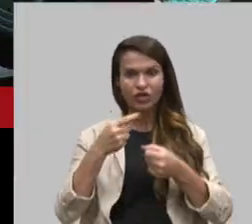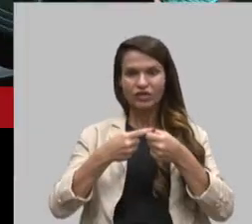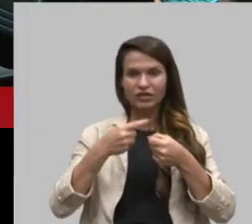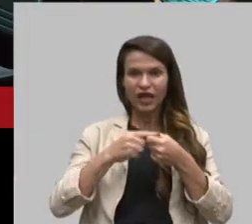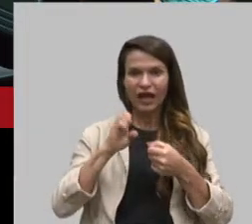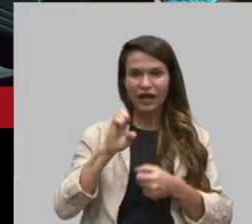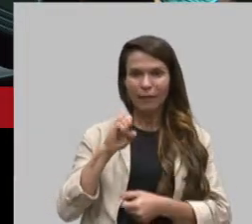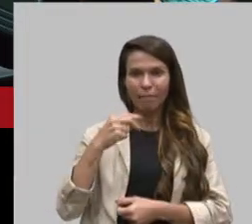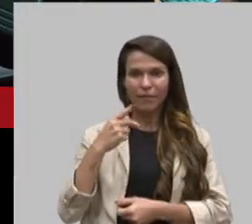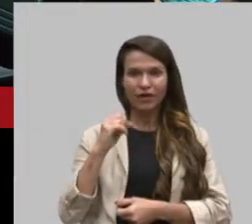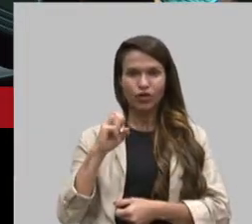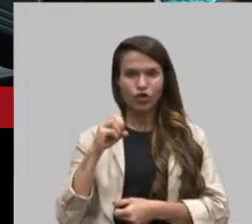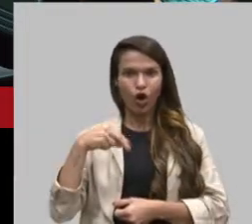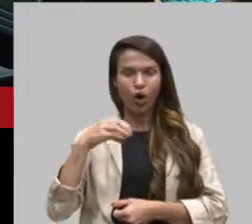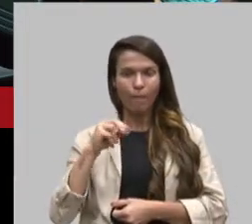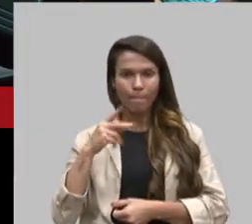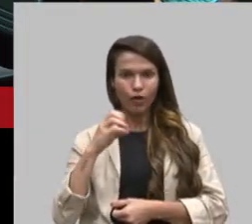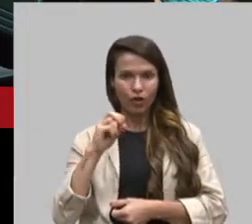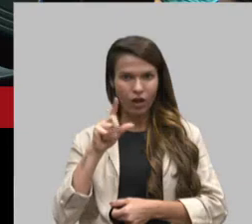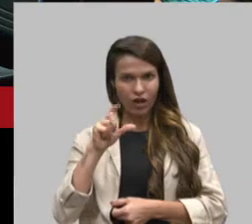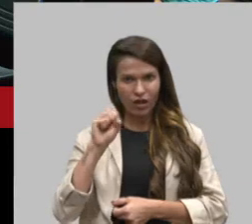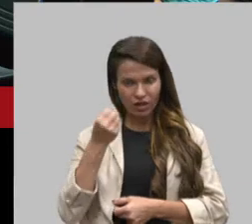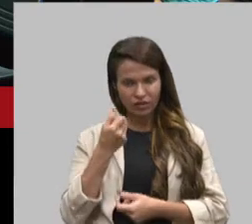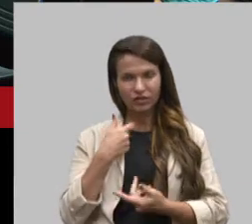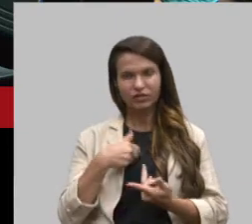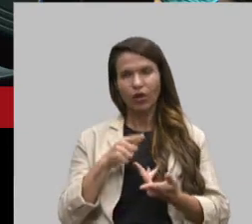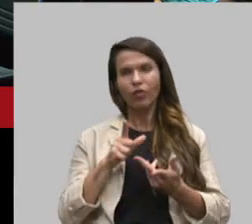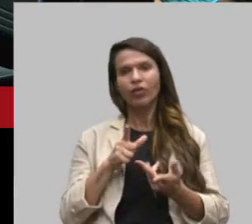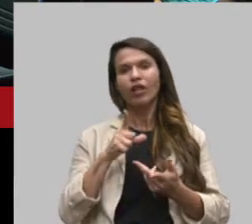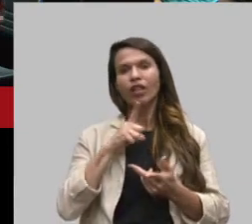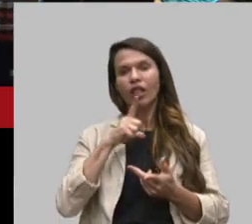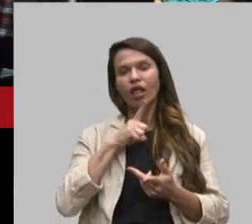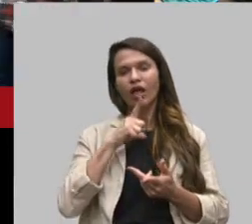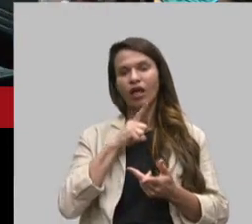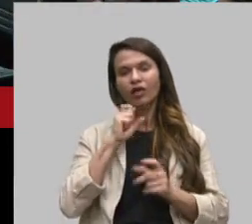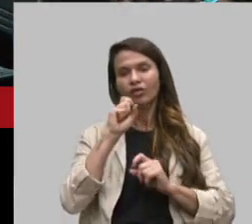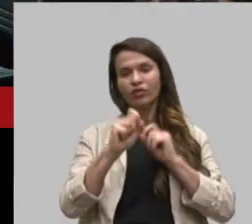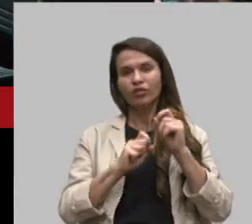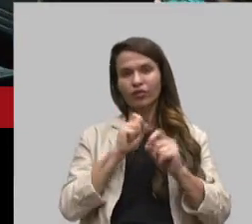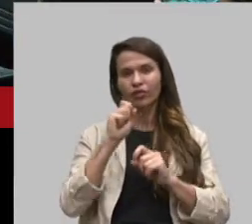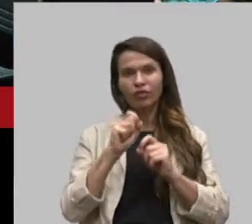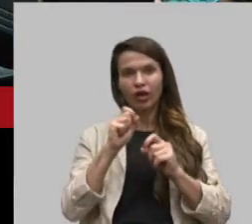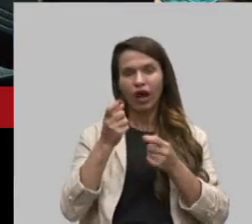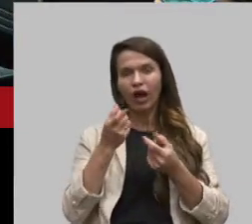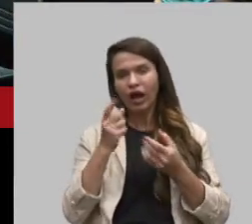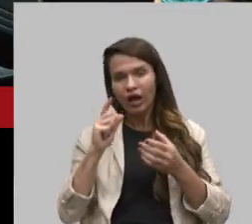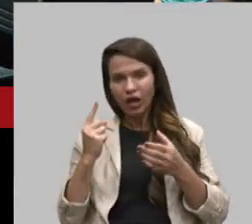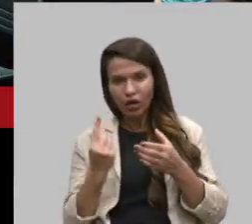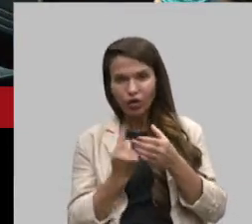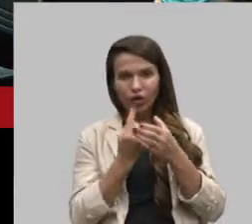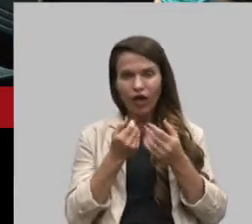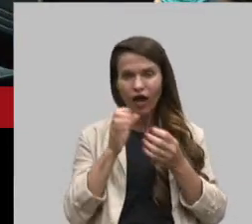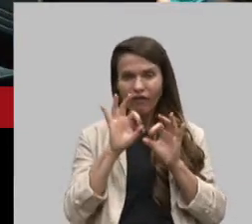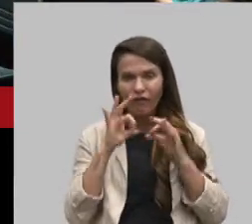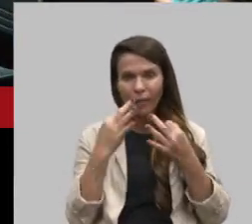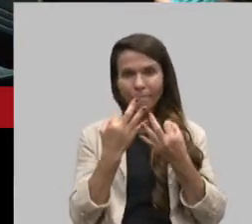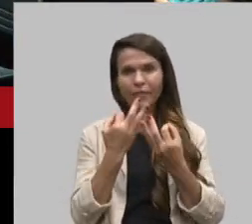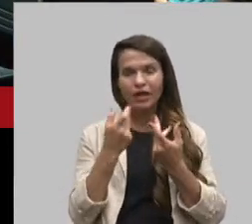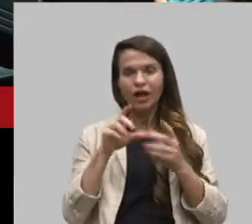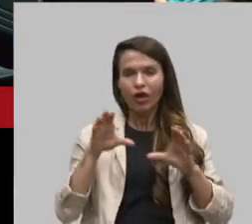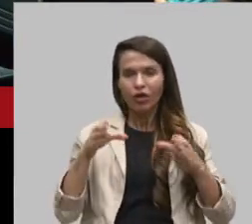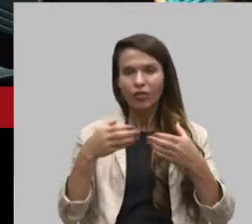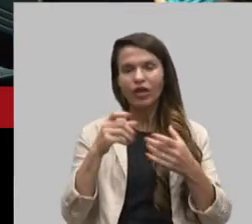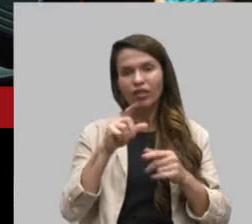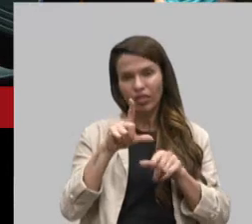que eu fui contemplada e citar só a proposta falando sobre incluir a família e a comunidade a gente tem Associação de Pais e